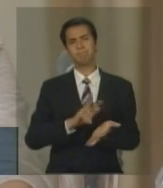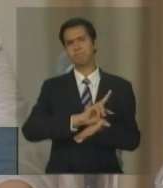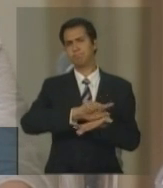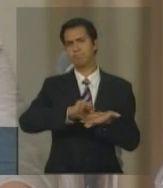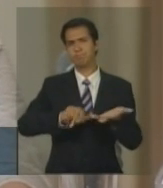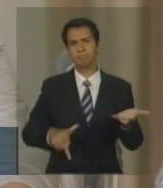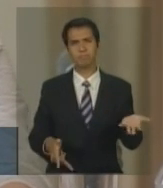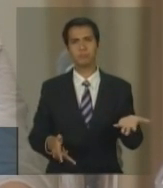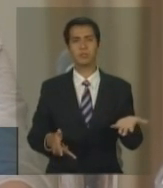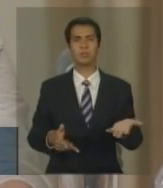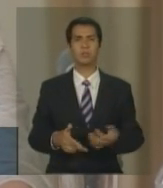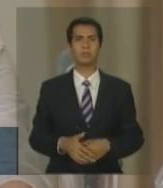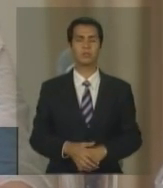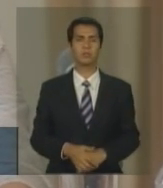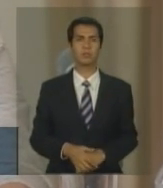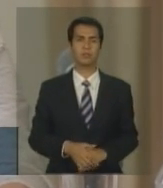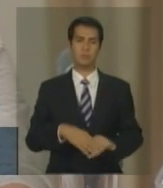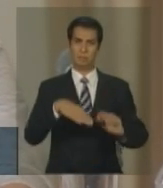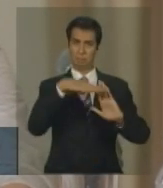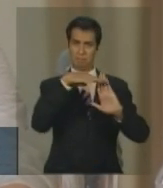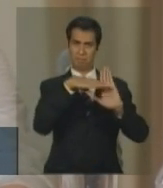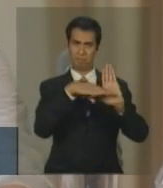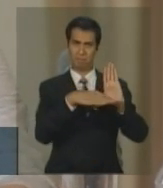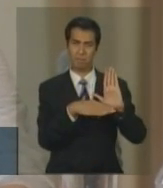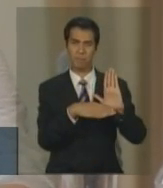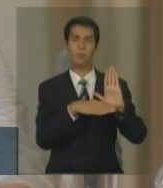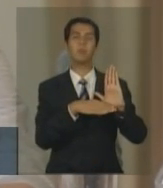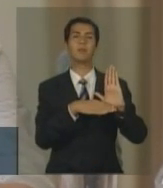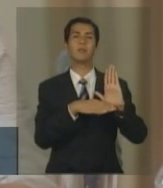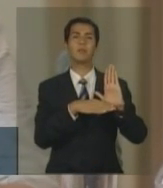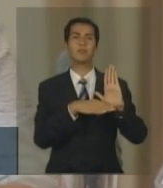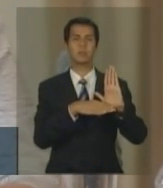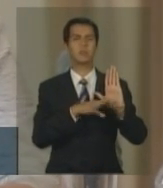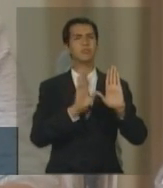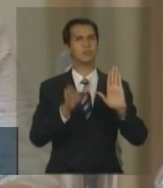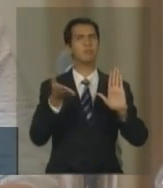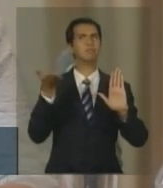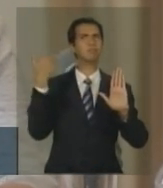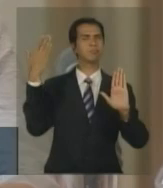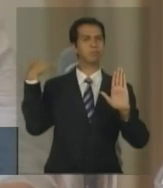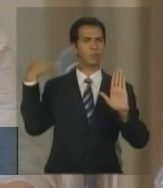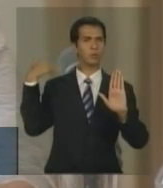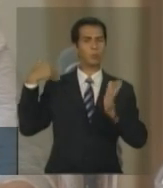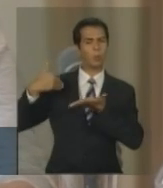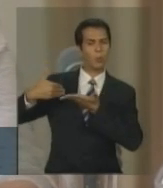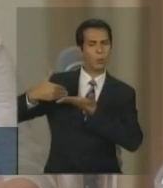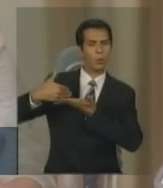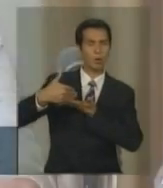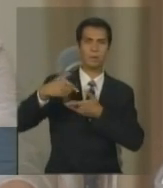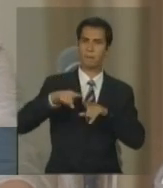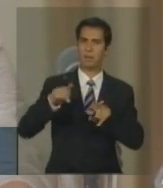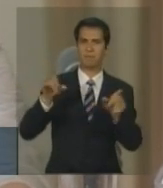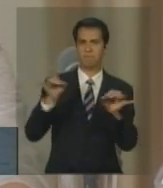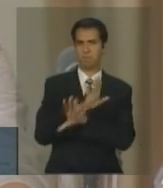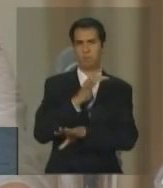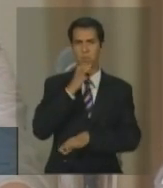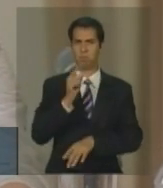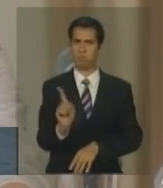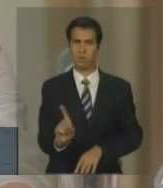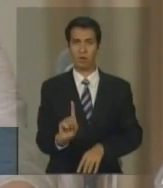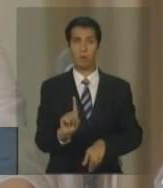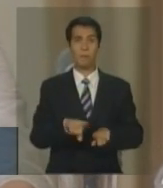é aquela pauta que já vem de longe, que não foi completada, agora com uma urgência